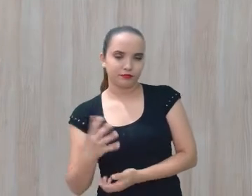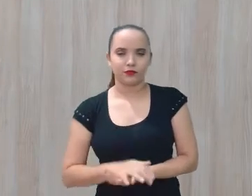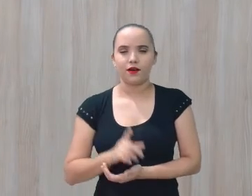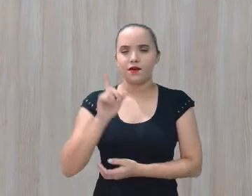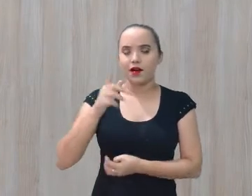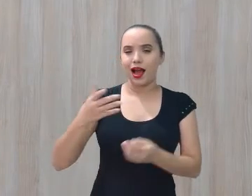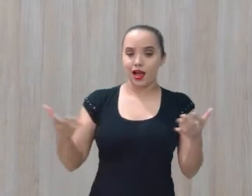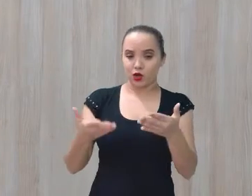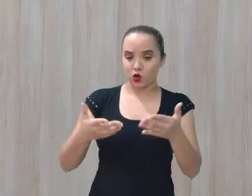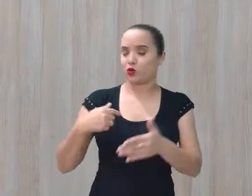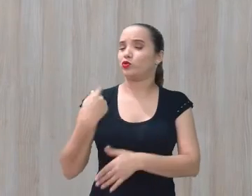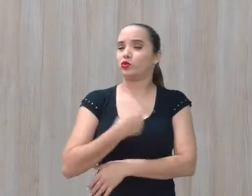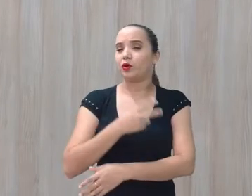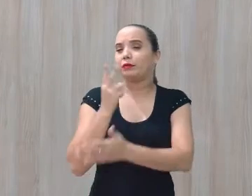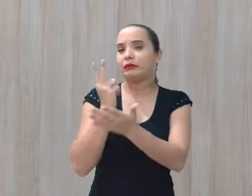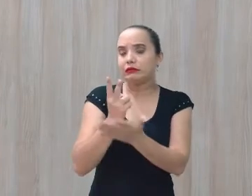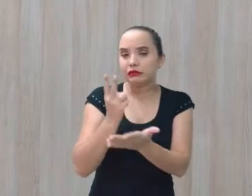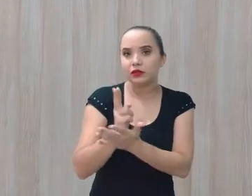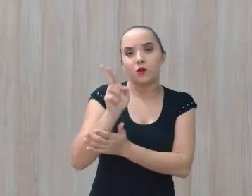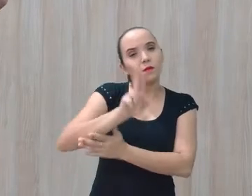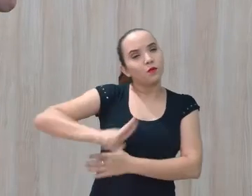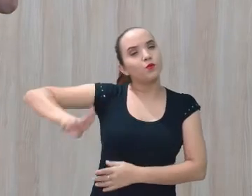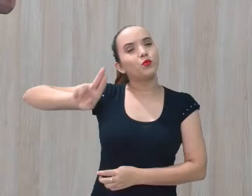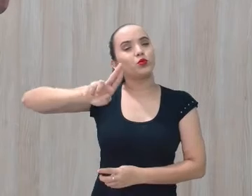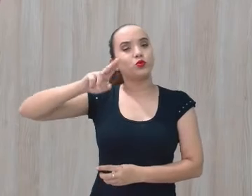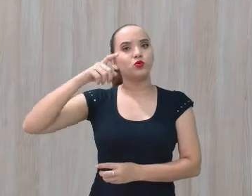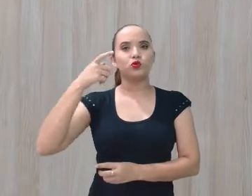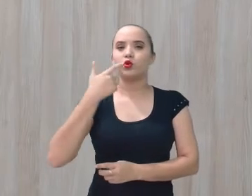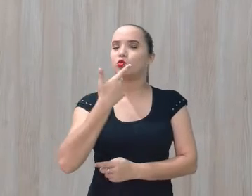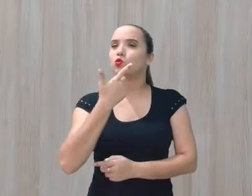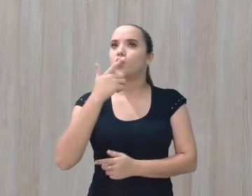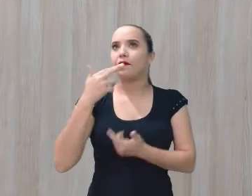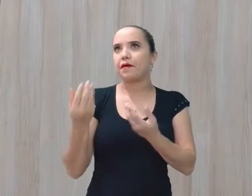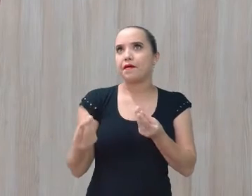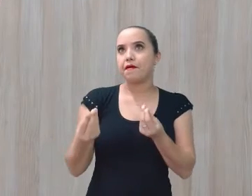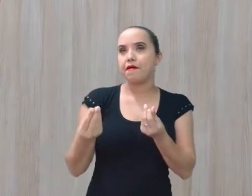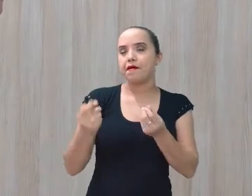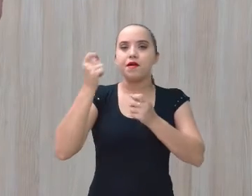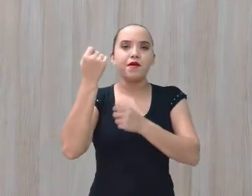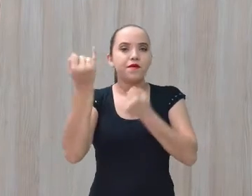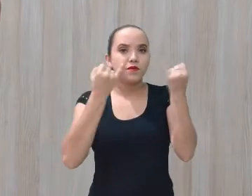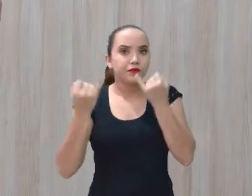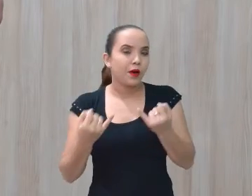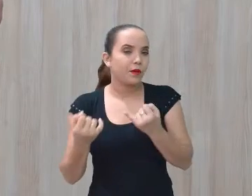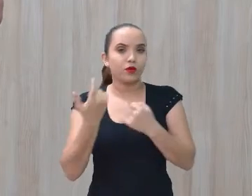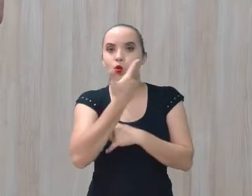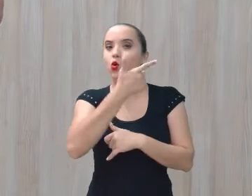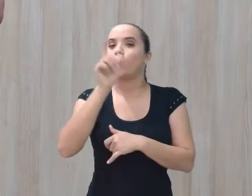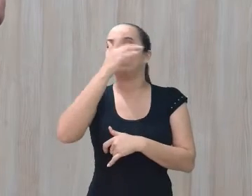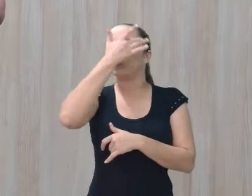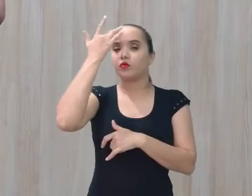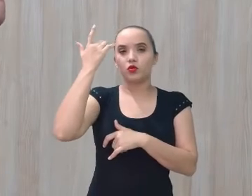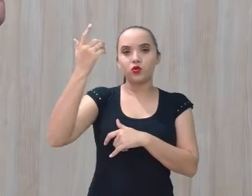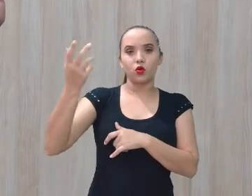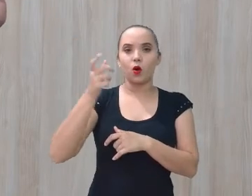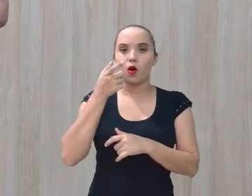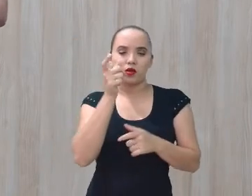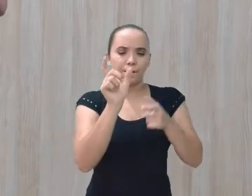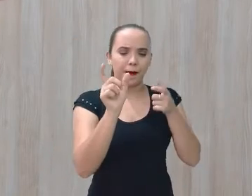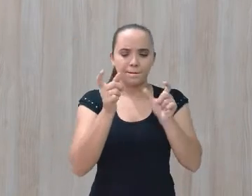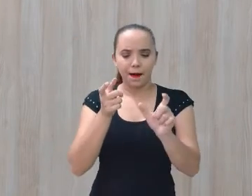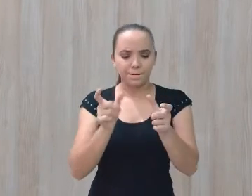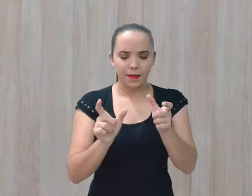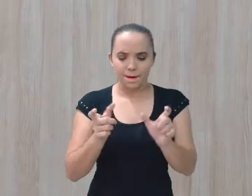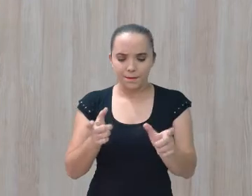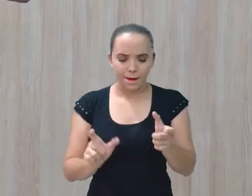todo estamos usando, não é? Alguma coisa que os outros repetem, não é? E se torna assim um